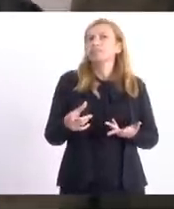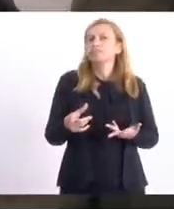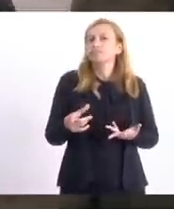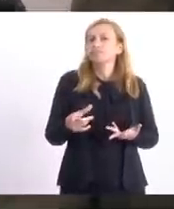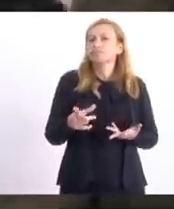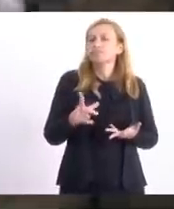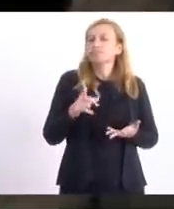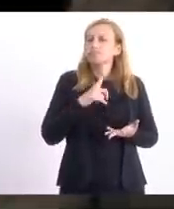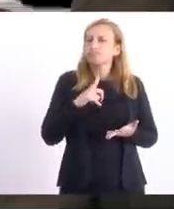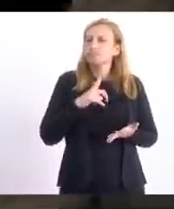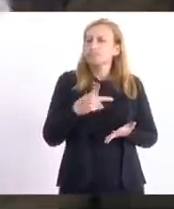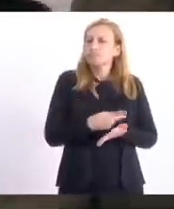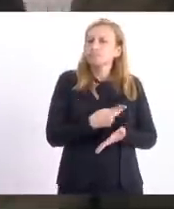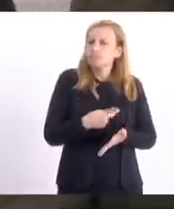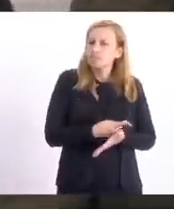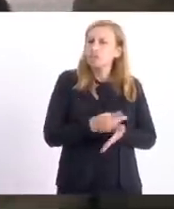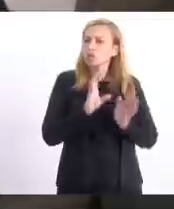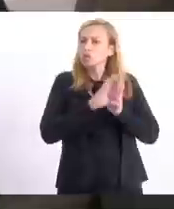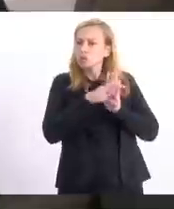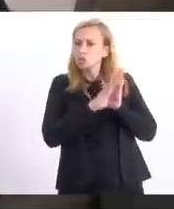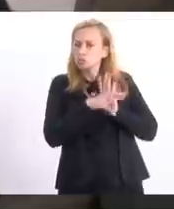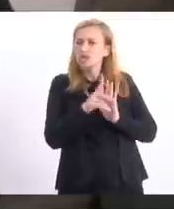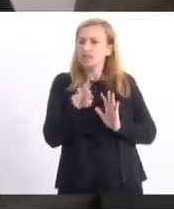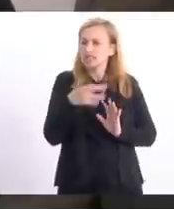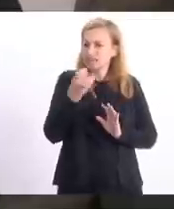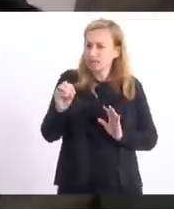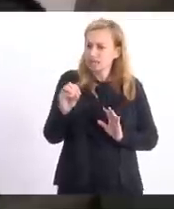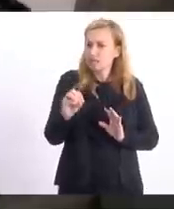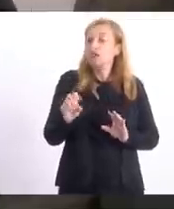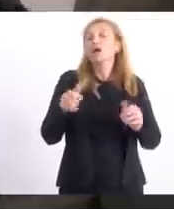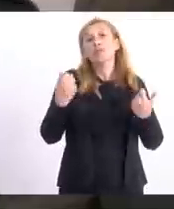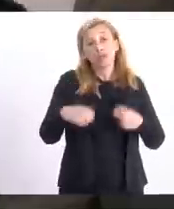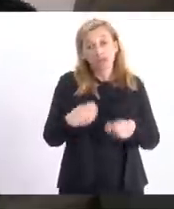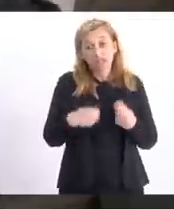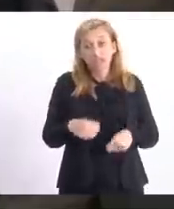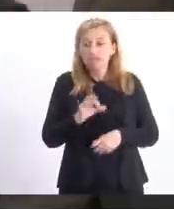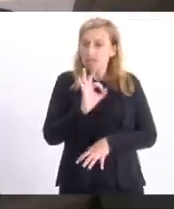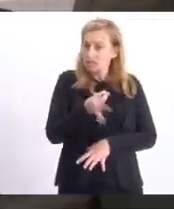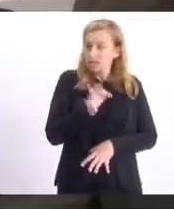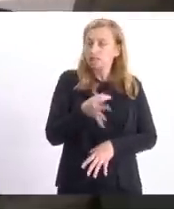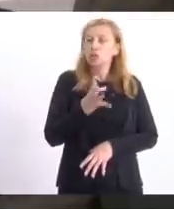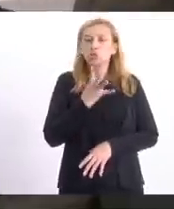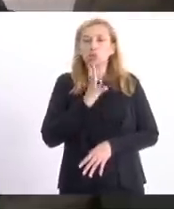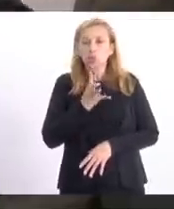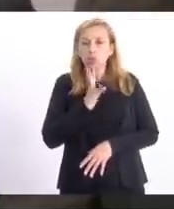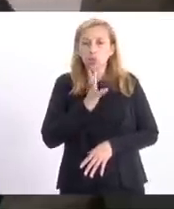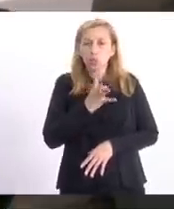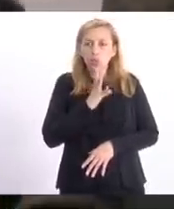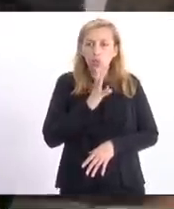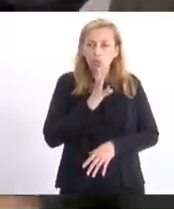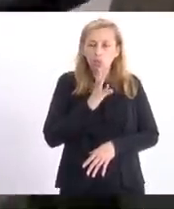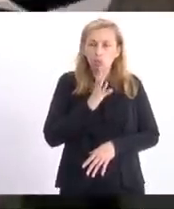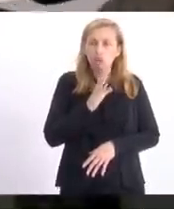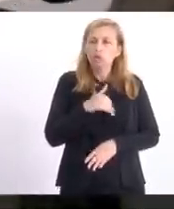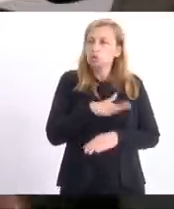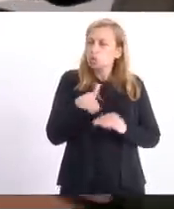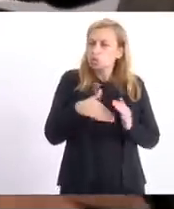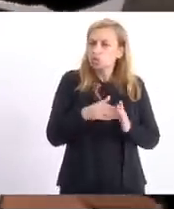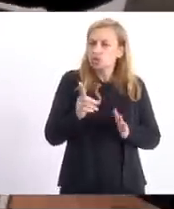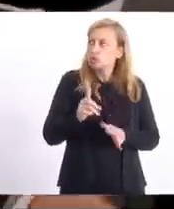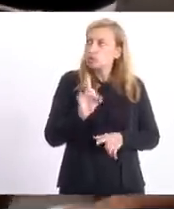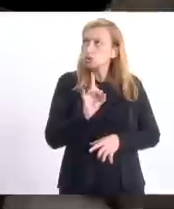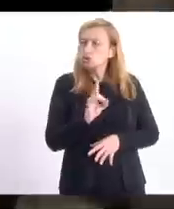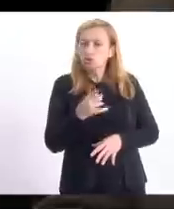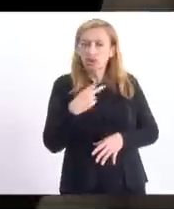e tem uma distorção no conceito dessa gratificação. Então, é preciso, de fato, reconhecer aqueles... Não estou falando que o